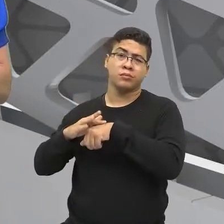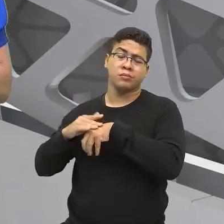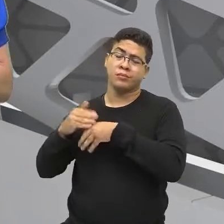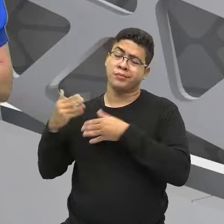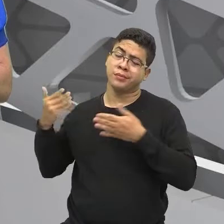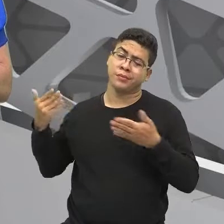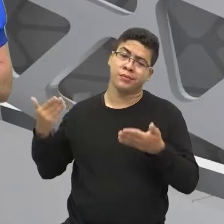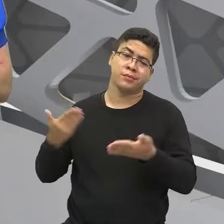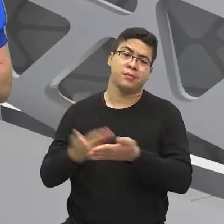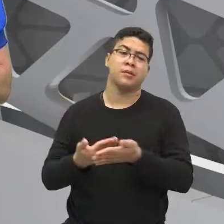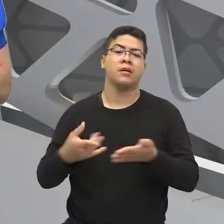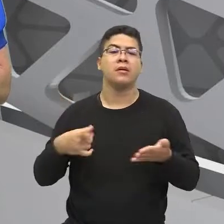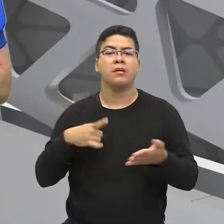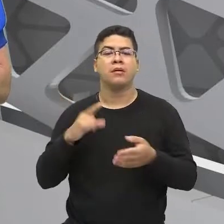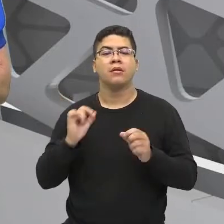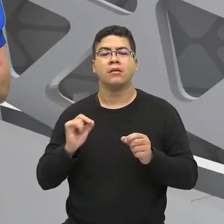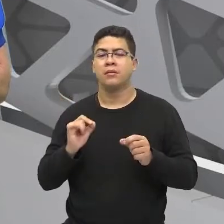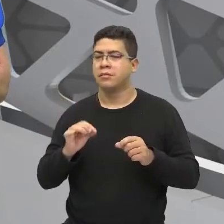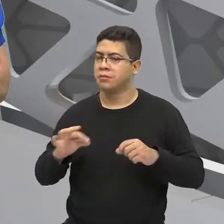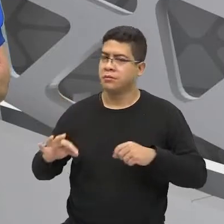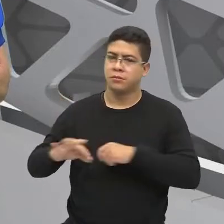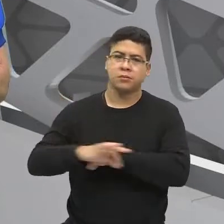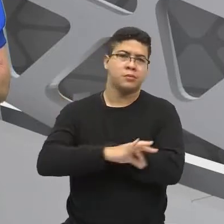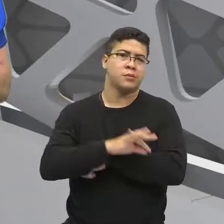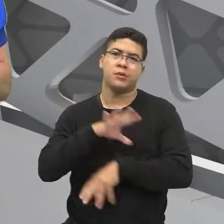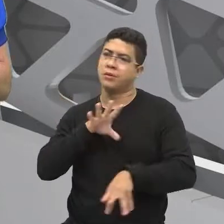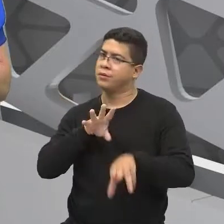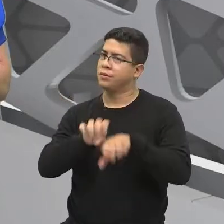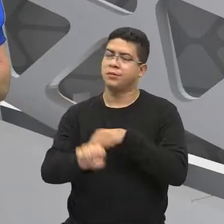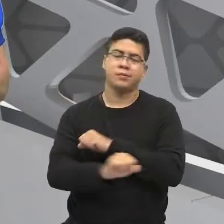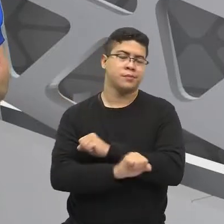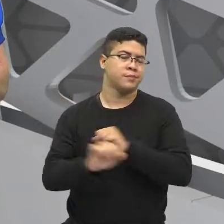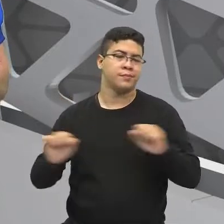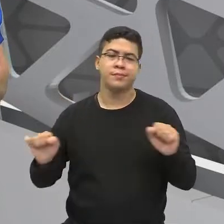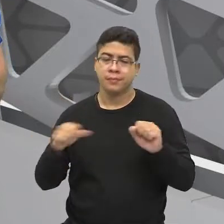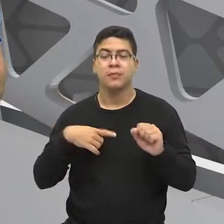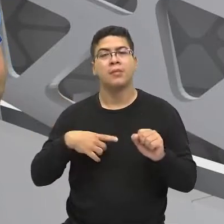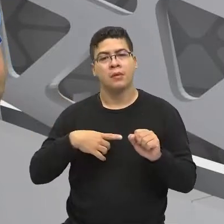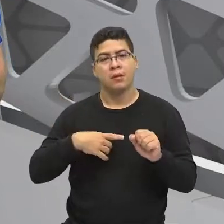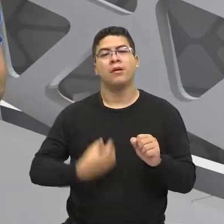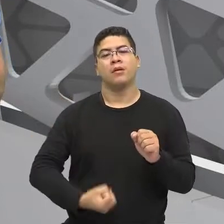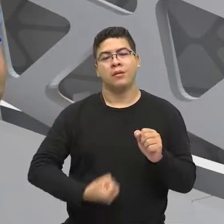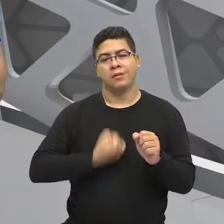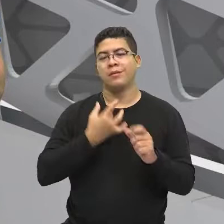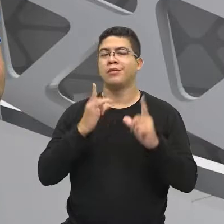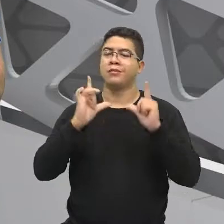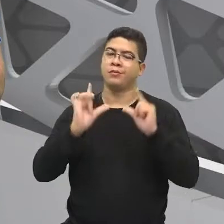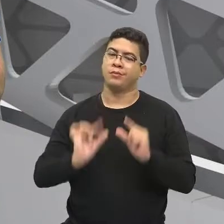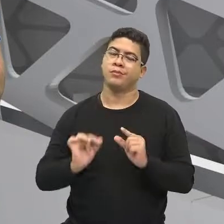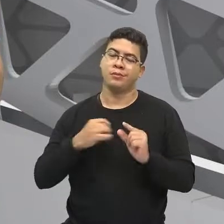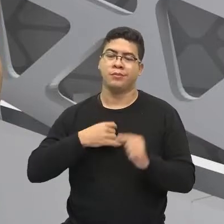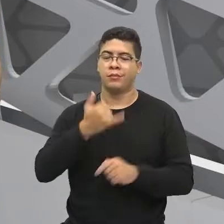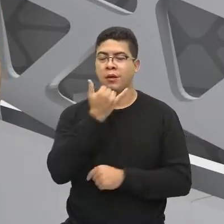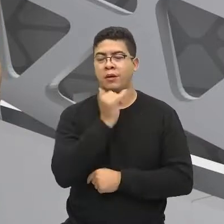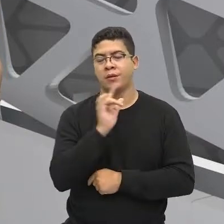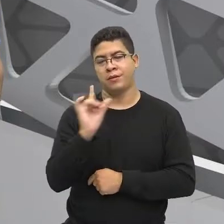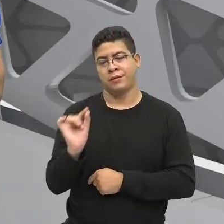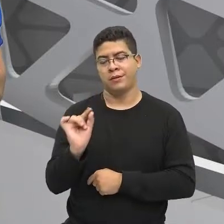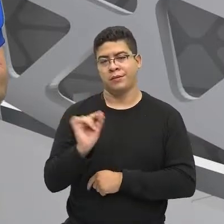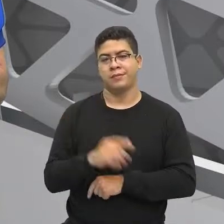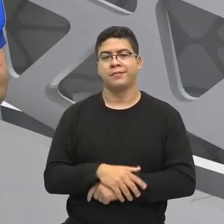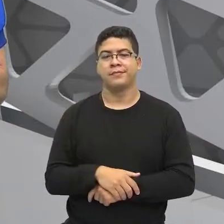Fiz-me arquiteto, não pude. Sou poeta menor, perdoai-me. Então, ele